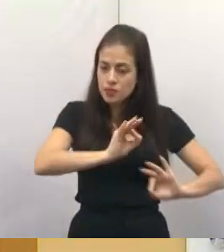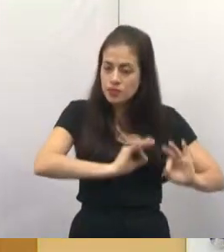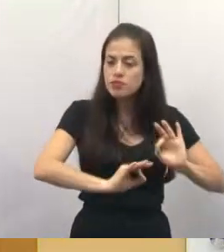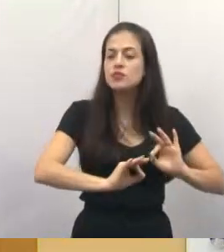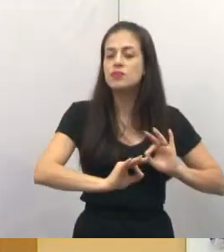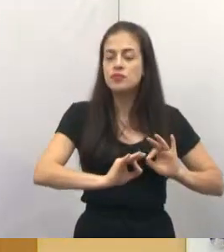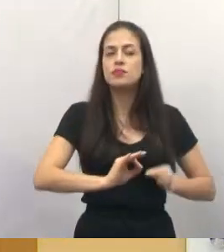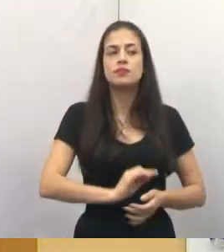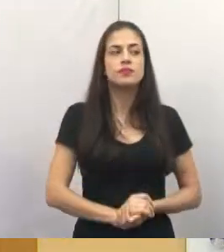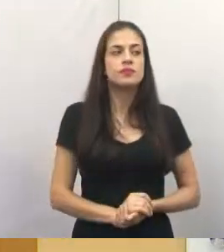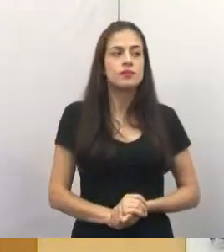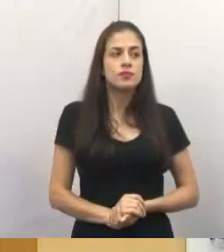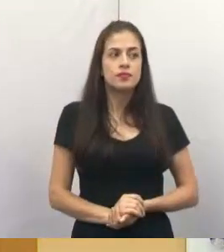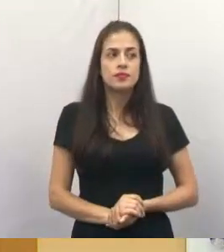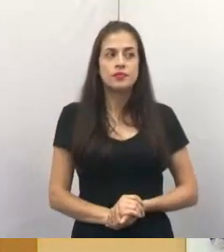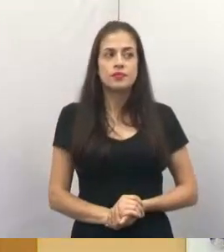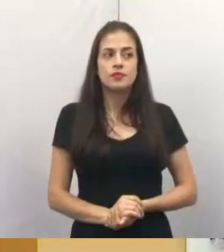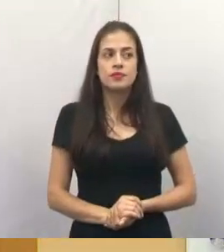bem montado mesmo,